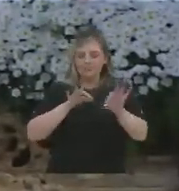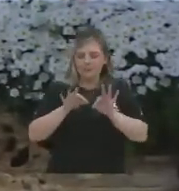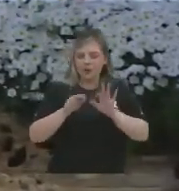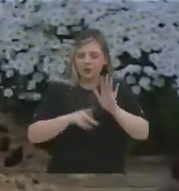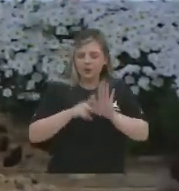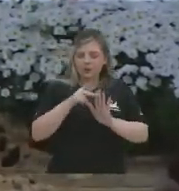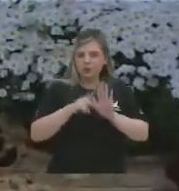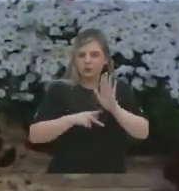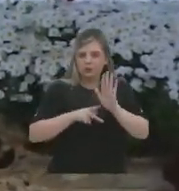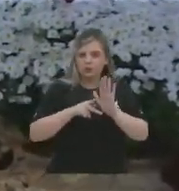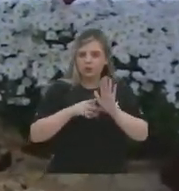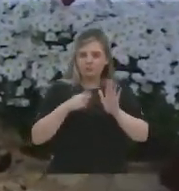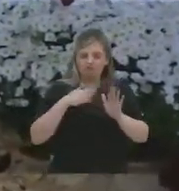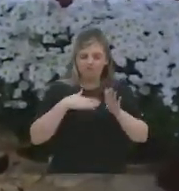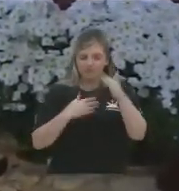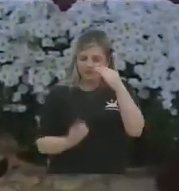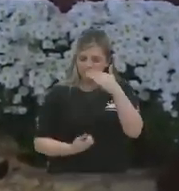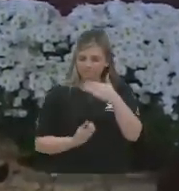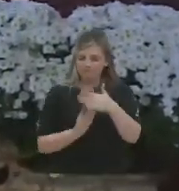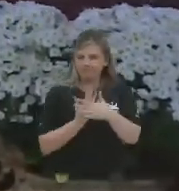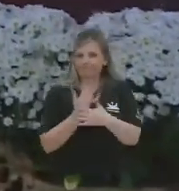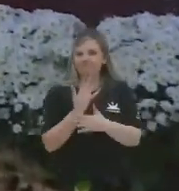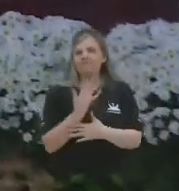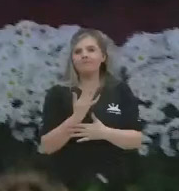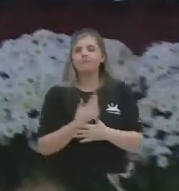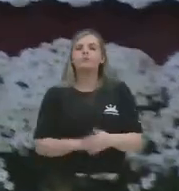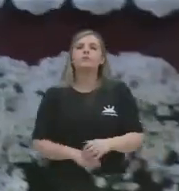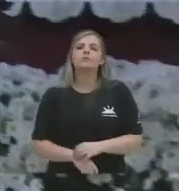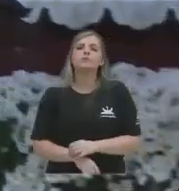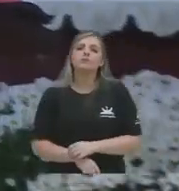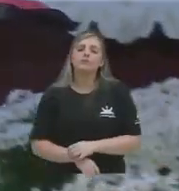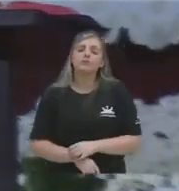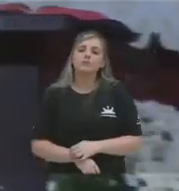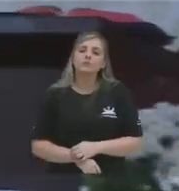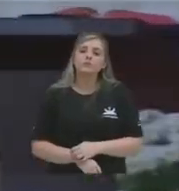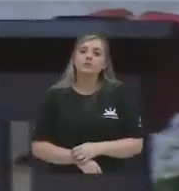que me formou.